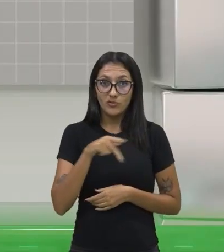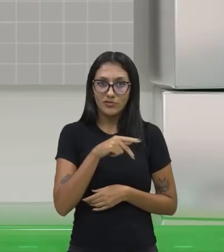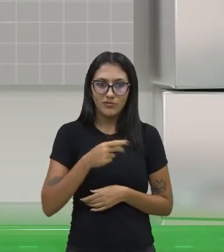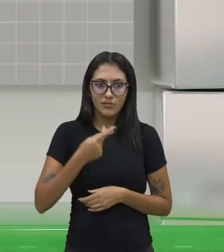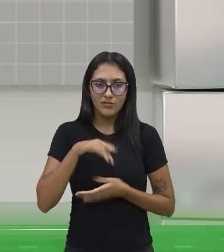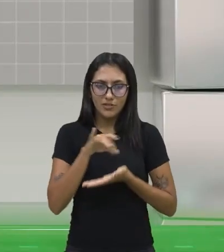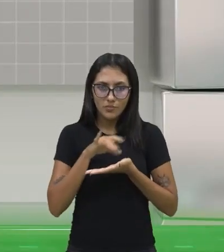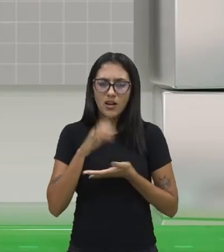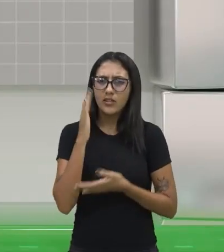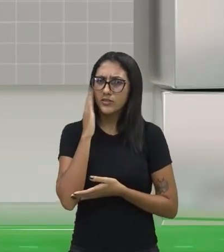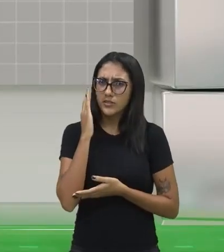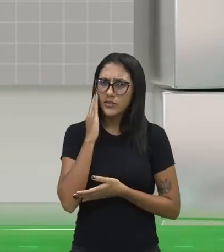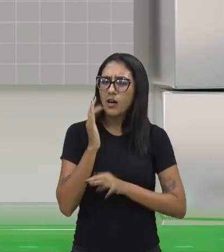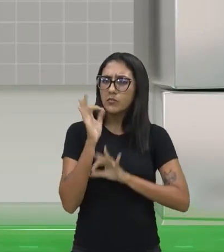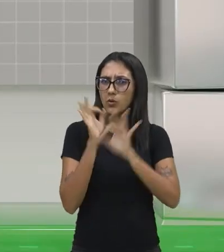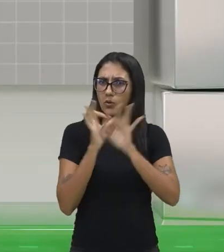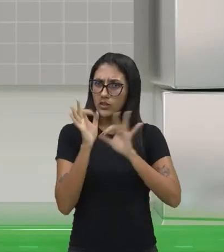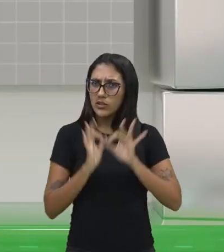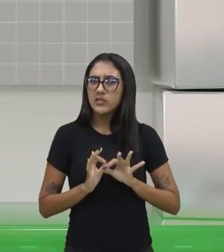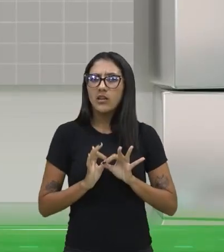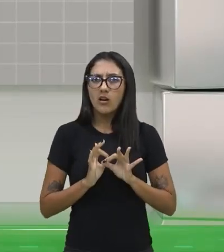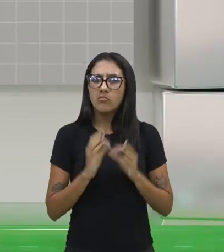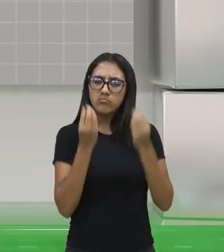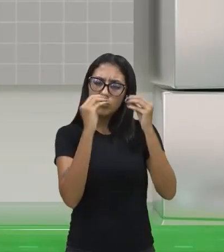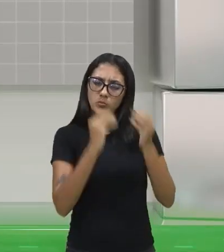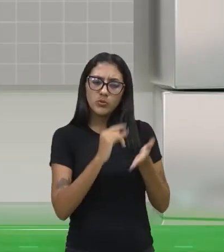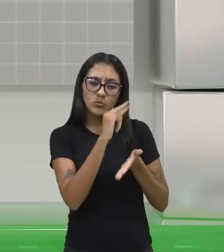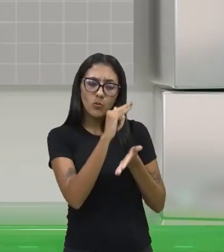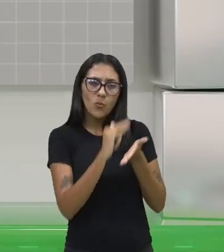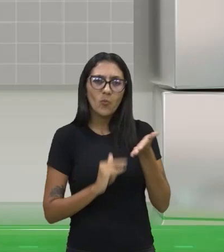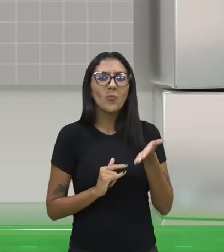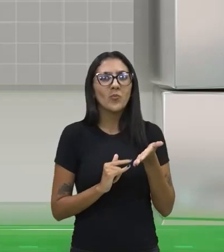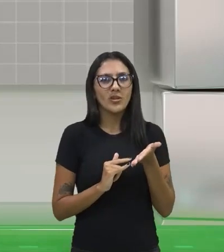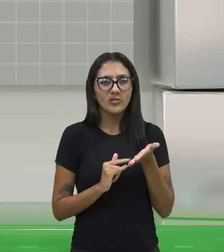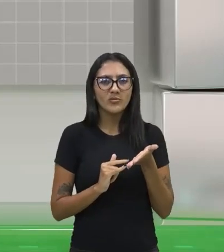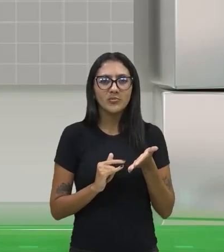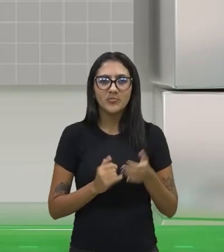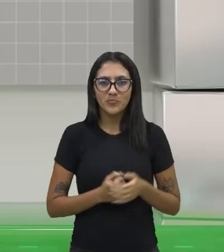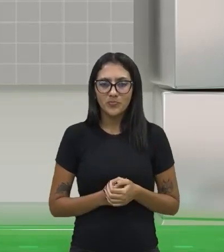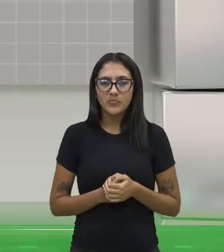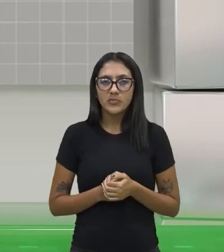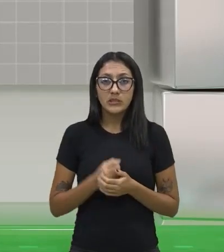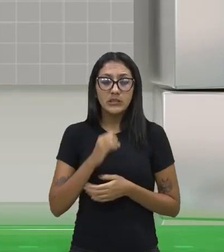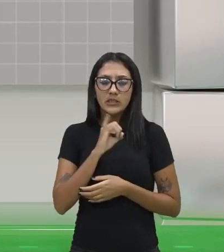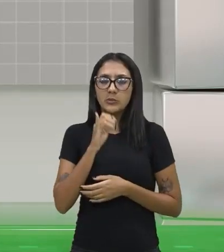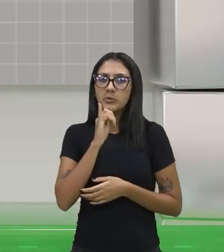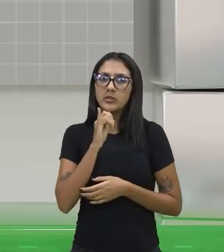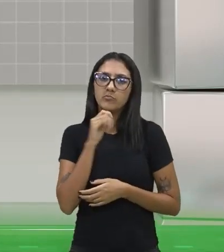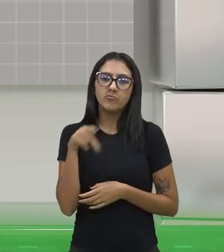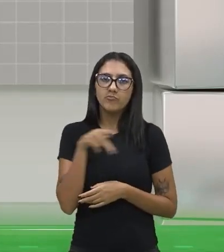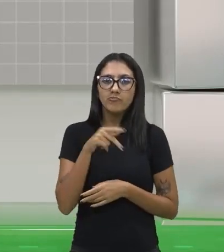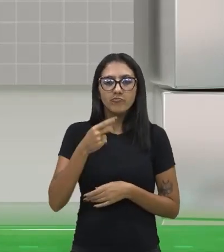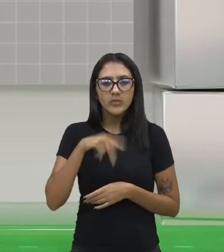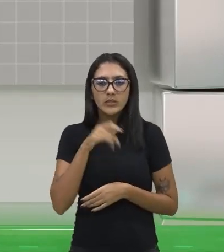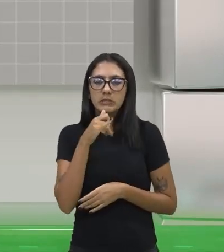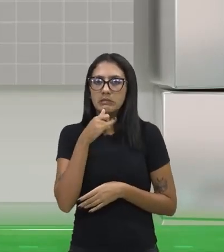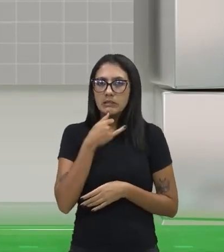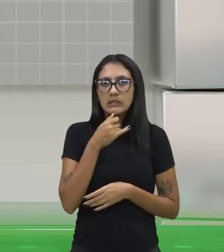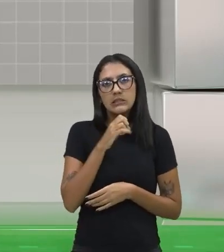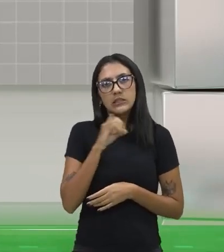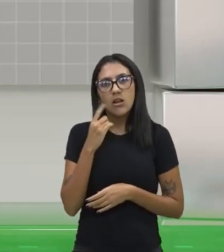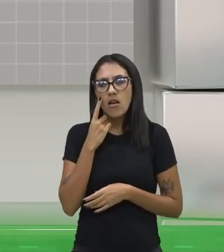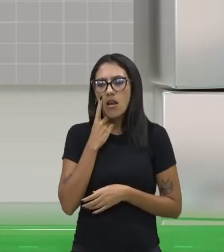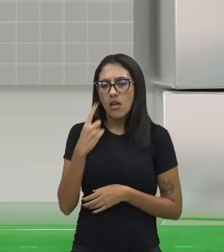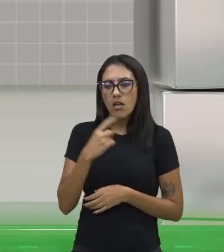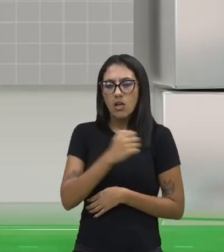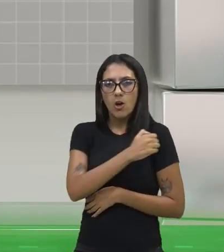aula, ele sabe qual foi a resposta que ele colocou. E vocês nem imaginam como ele fica triste quando ele vê o aluno